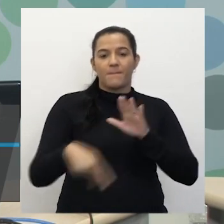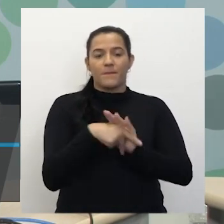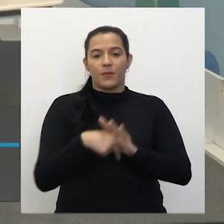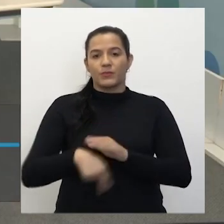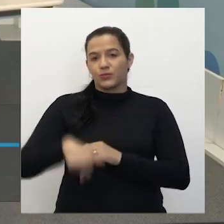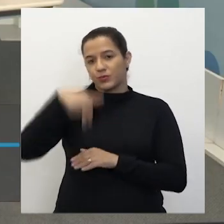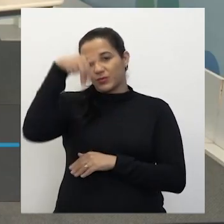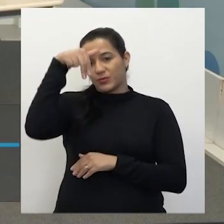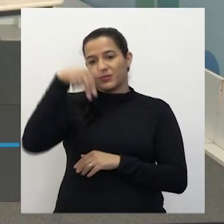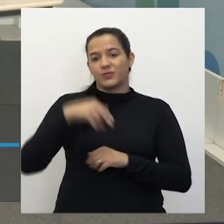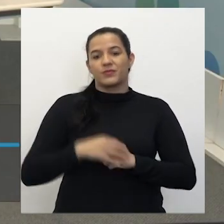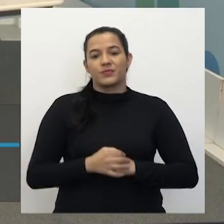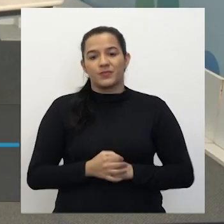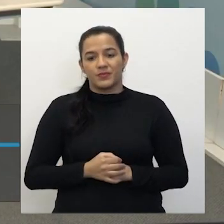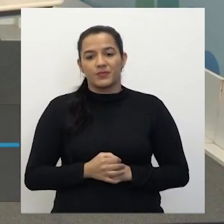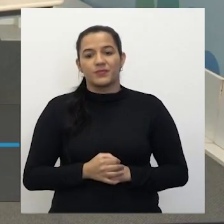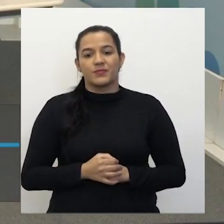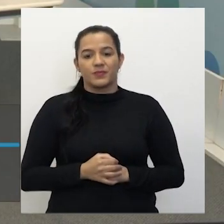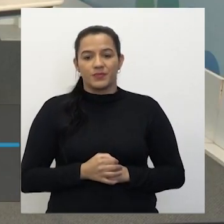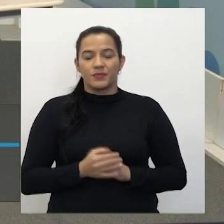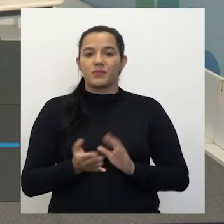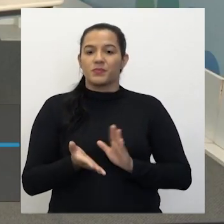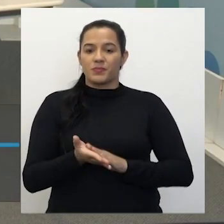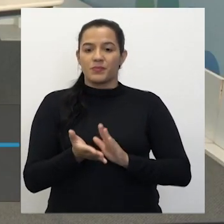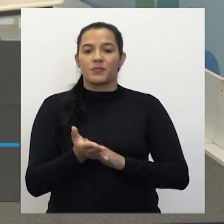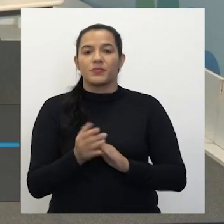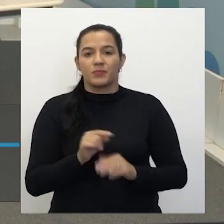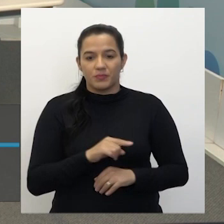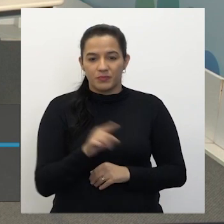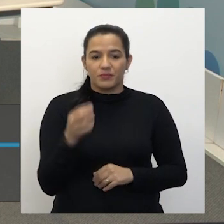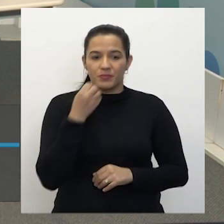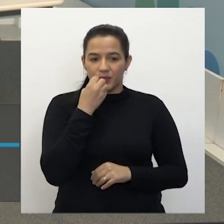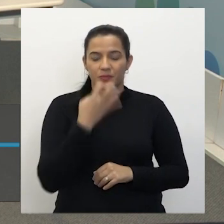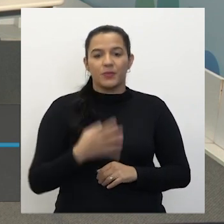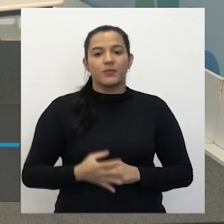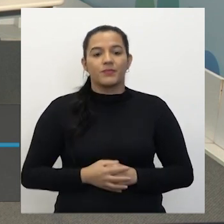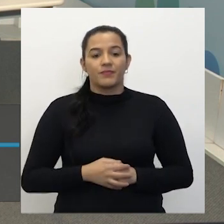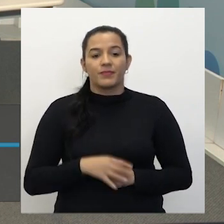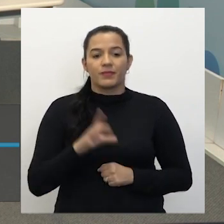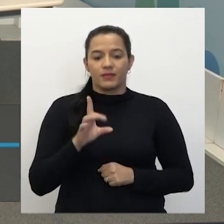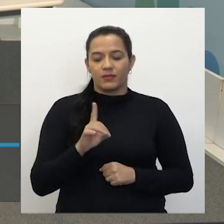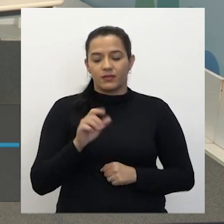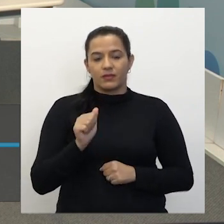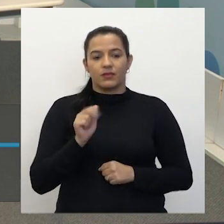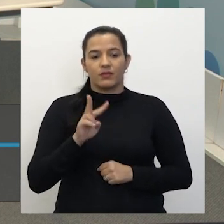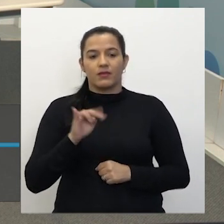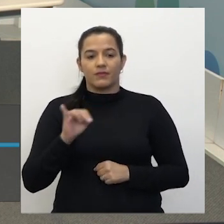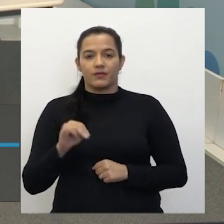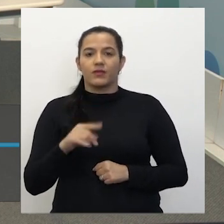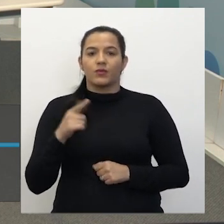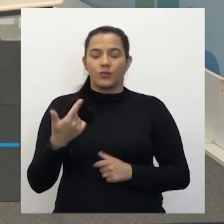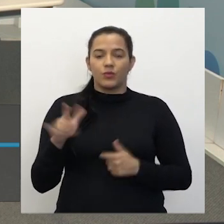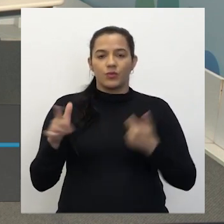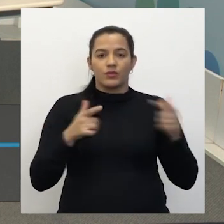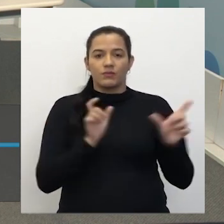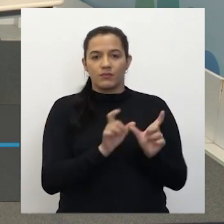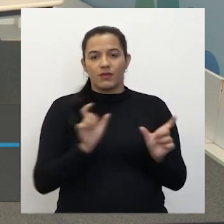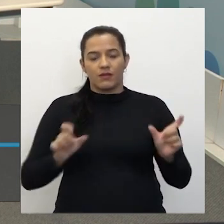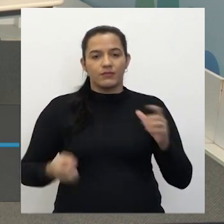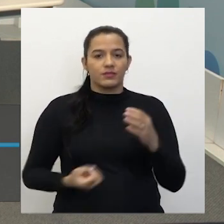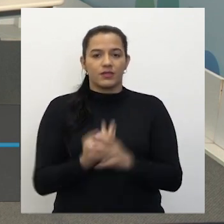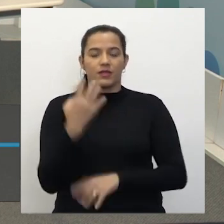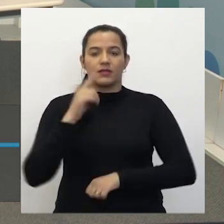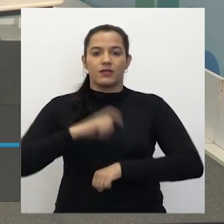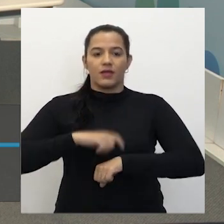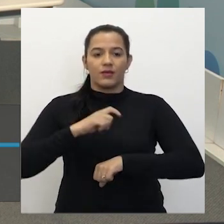Olha buscou só, a pesquisa, que legal, bacana, pesquisou. participando mesmo, isso aí. E o Davi falou, é um verso improvisado na hora e os outros alunos também seguiram esse ritmo de